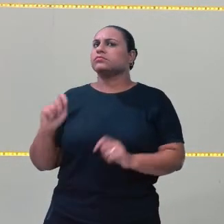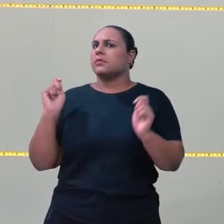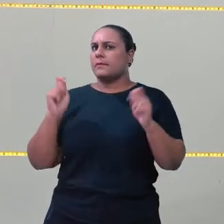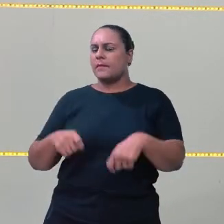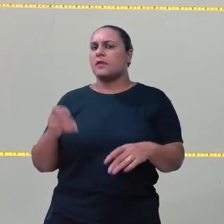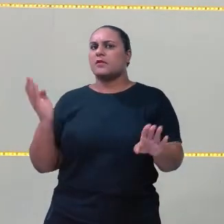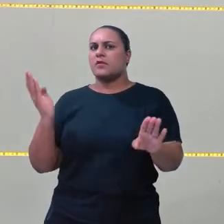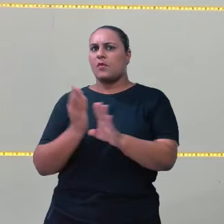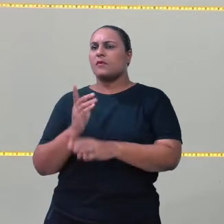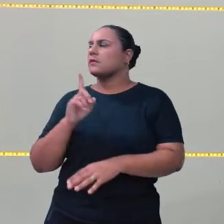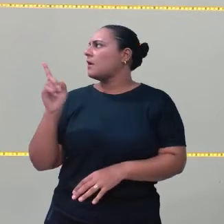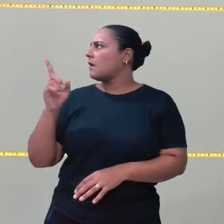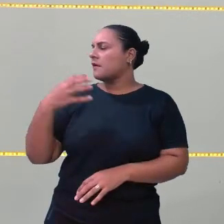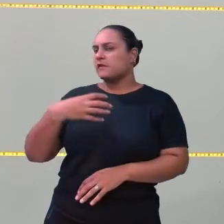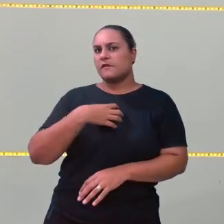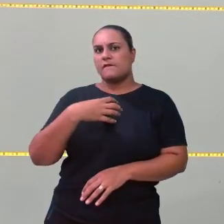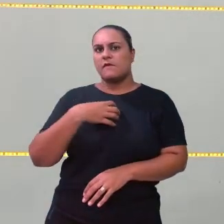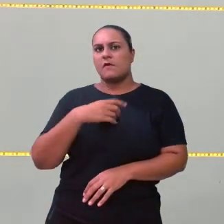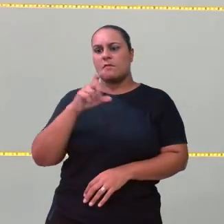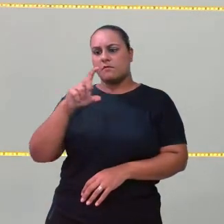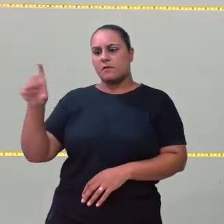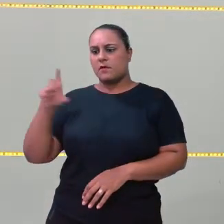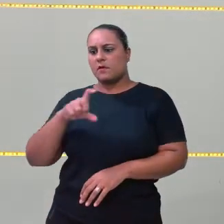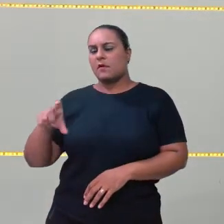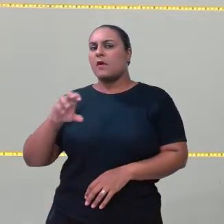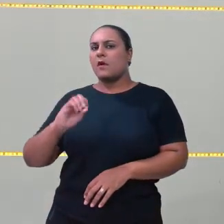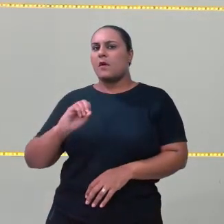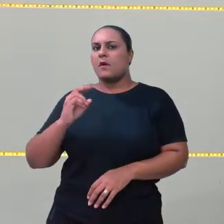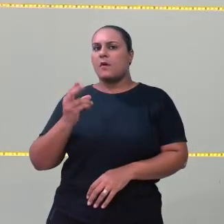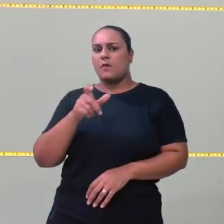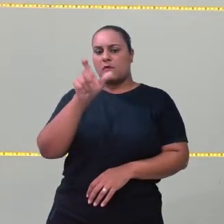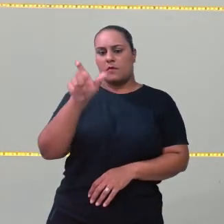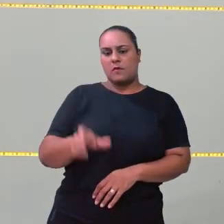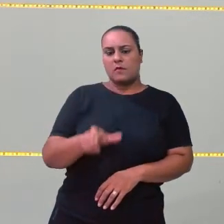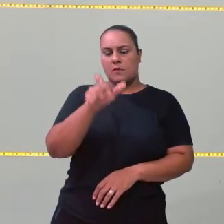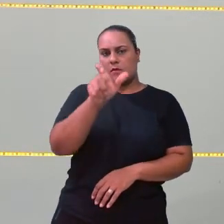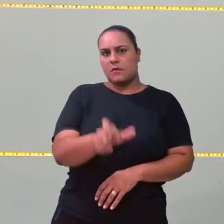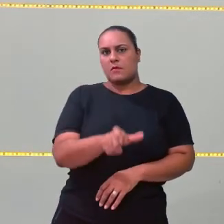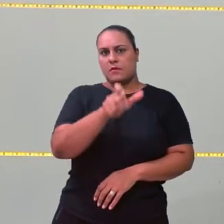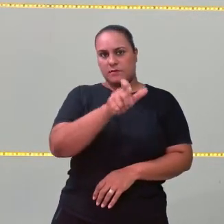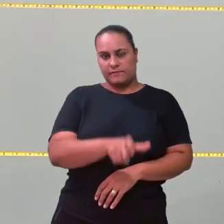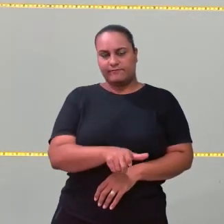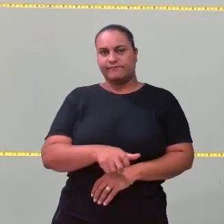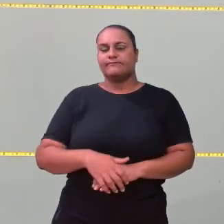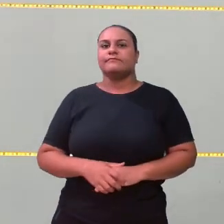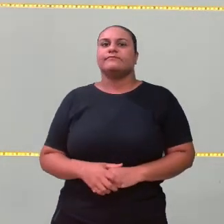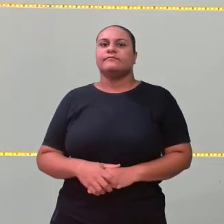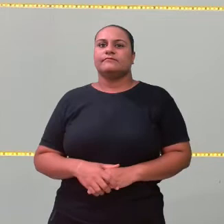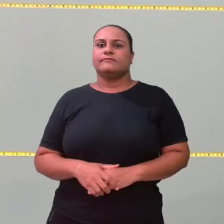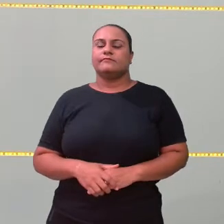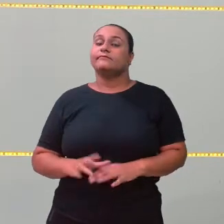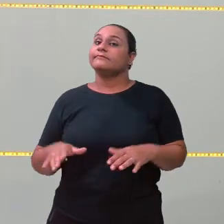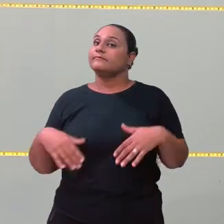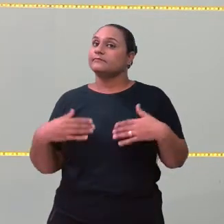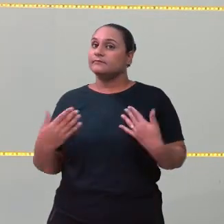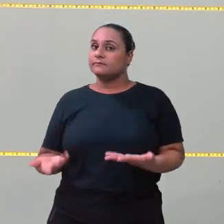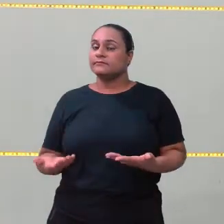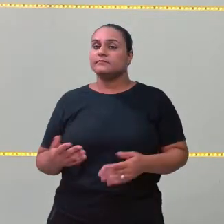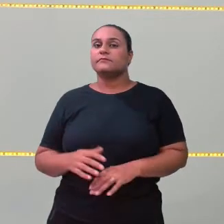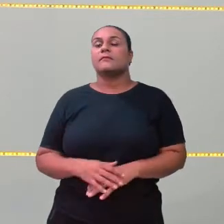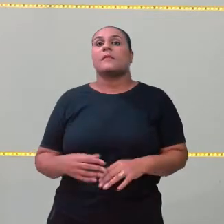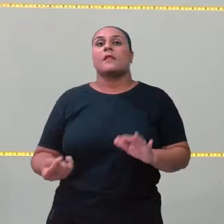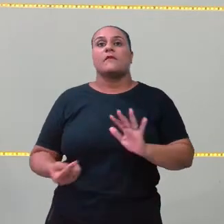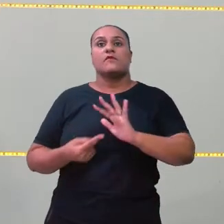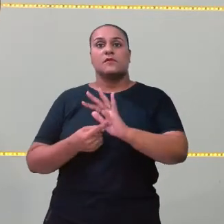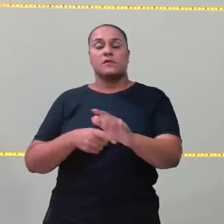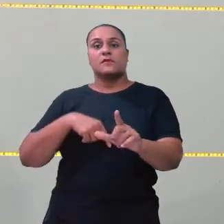ou dessa forma, na horizontal, ou dessa forma na vertical. Então, vamos lá. Eu vou trazer aqui